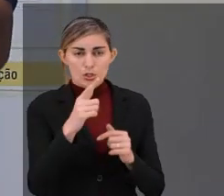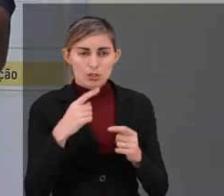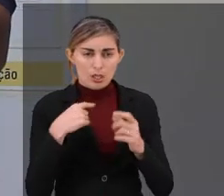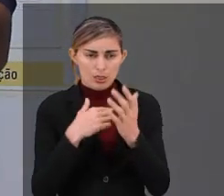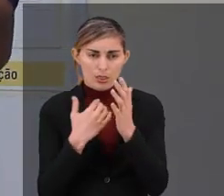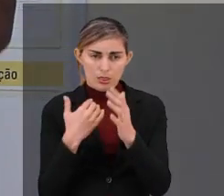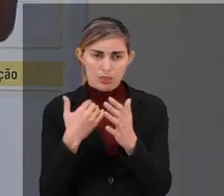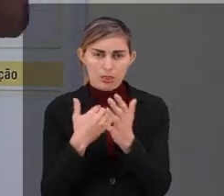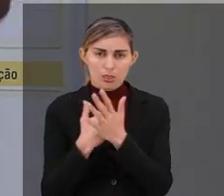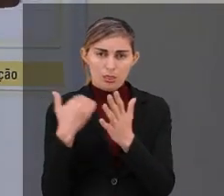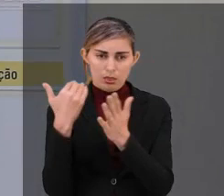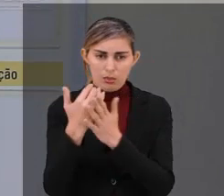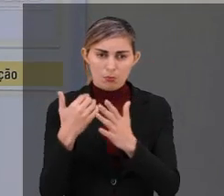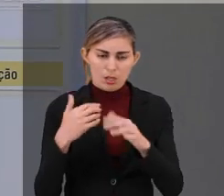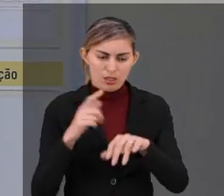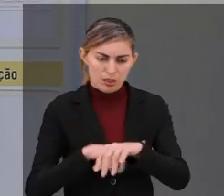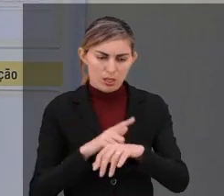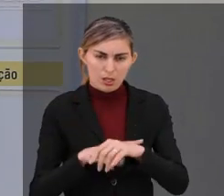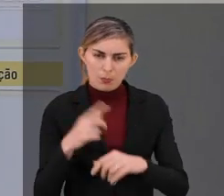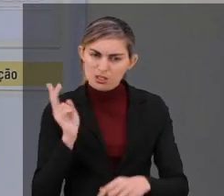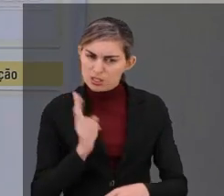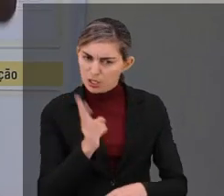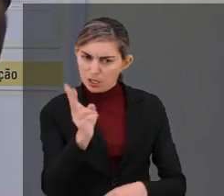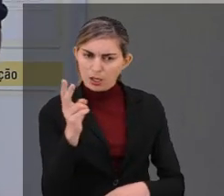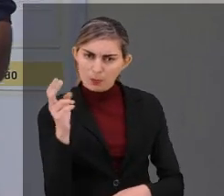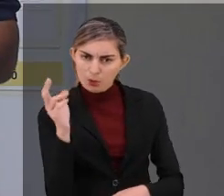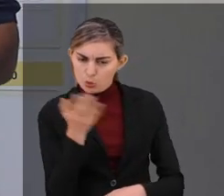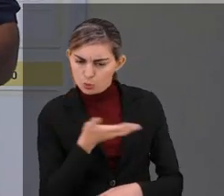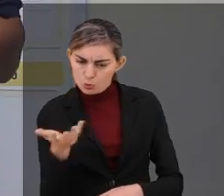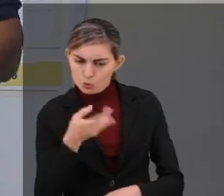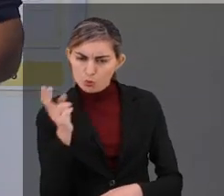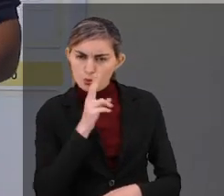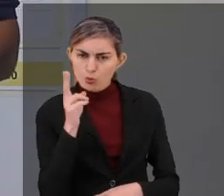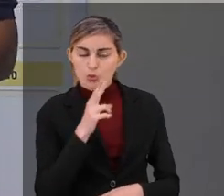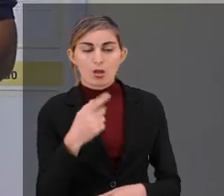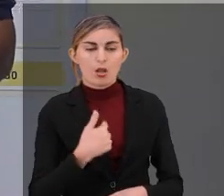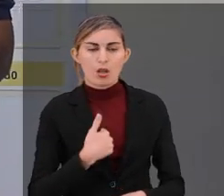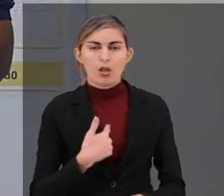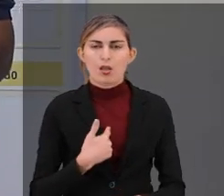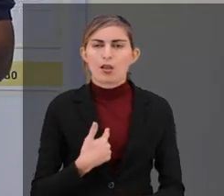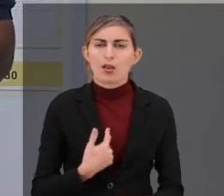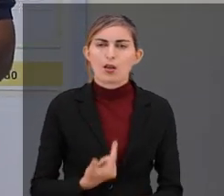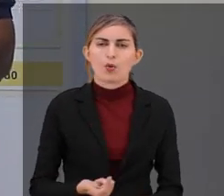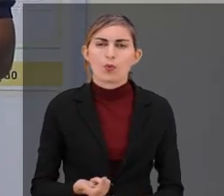excedendo velocidade continuamente, eu acabo sendo